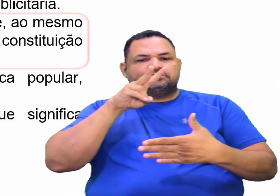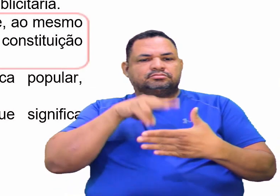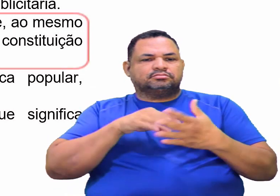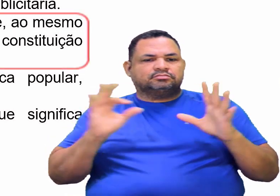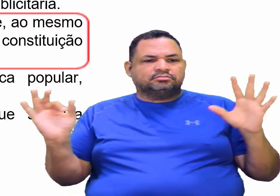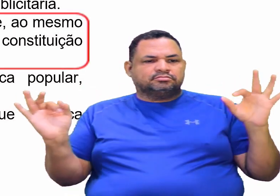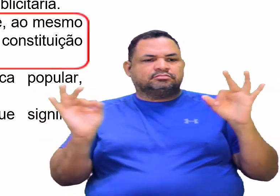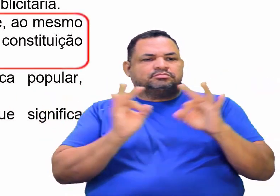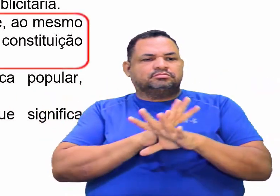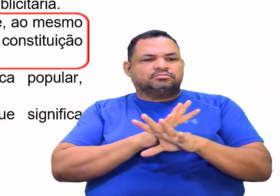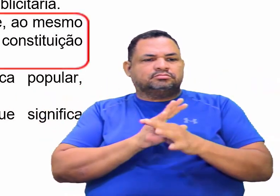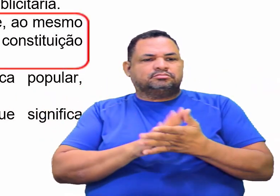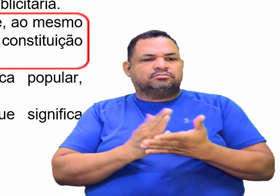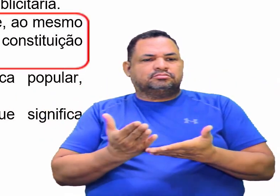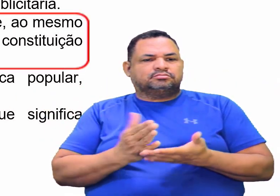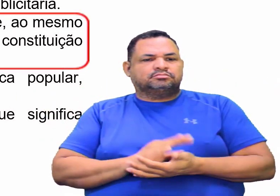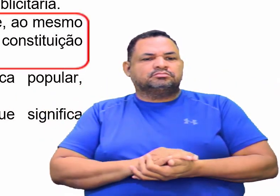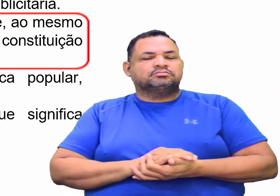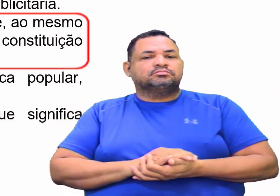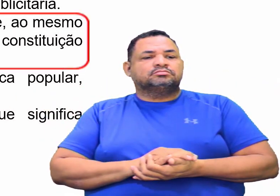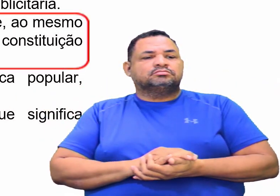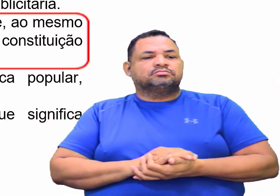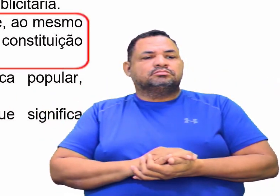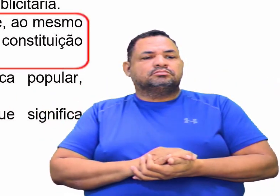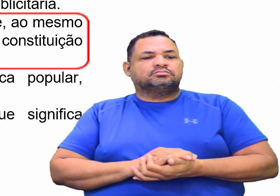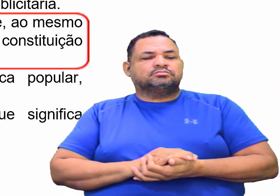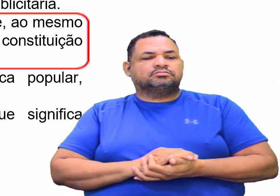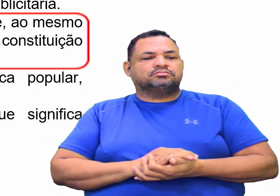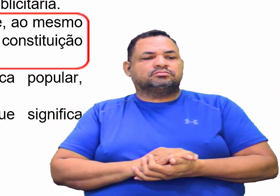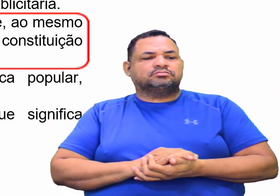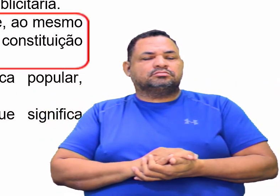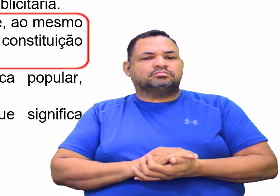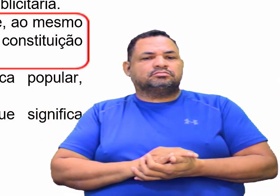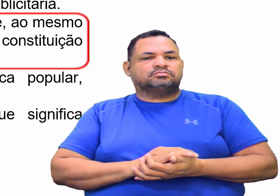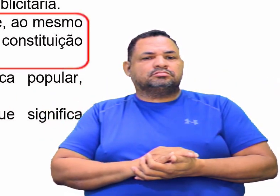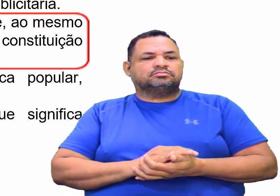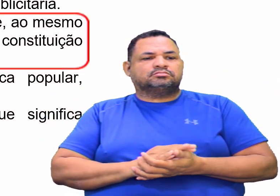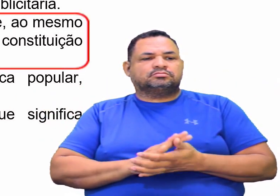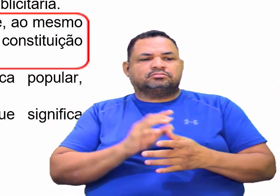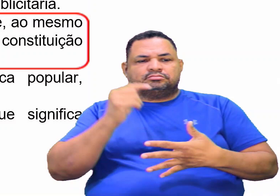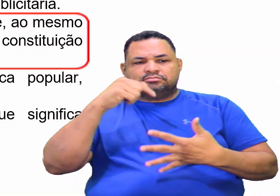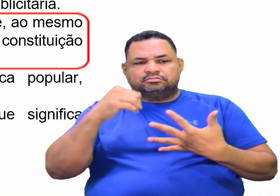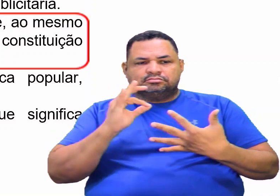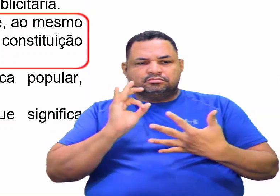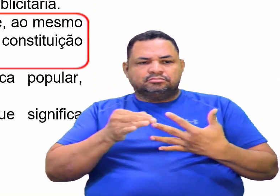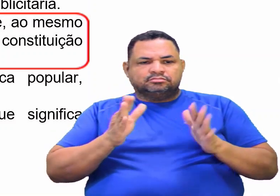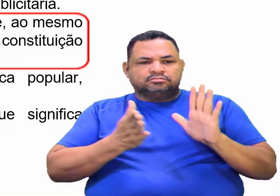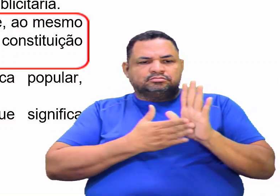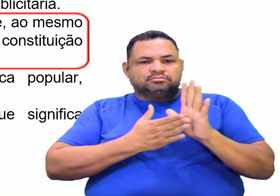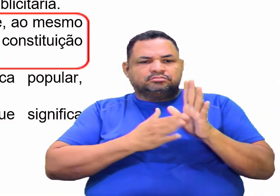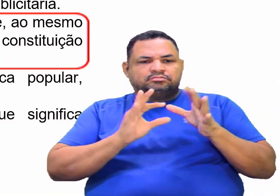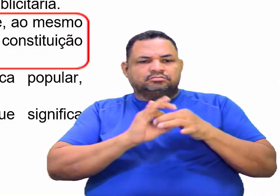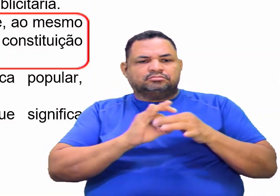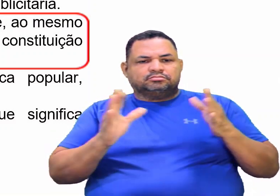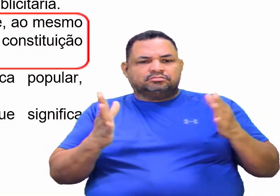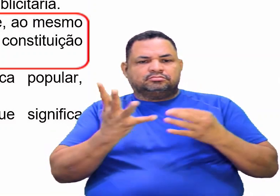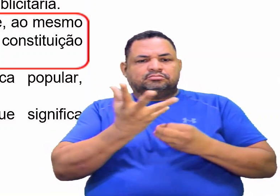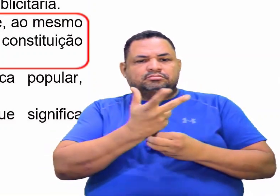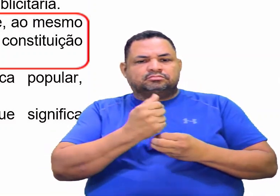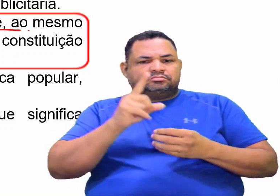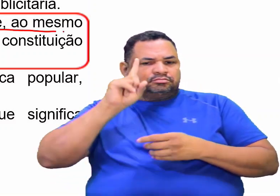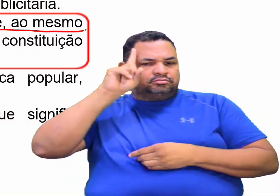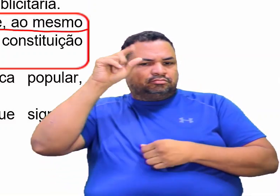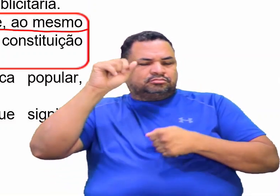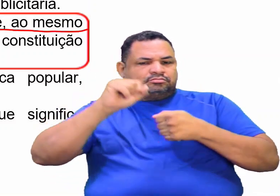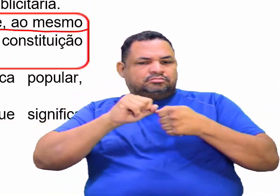chegar à conclusão que a alternativa correta é o seguinte: propõe liberdade artística. A